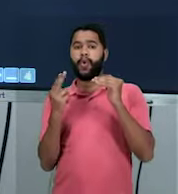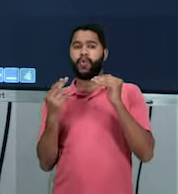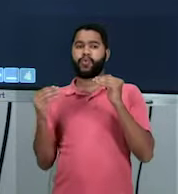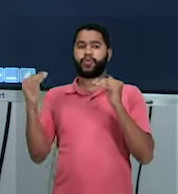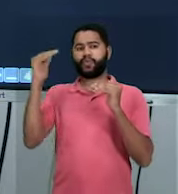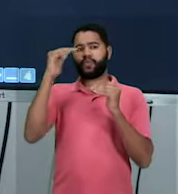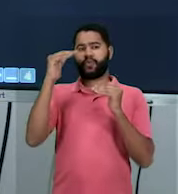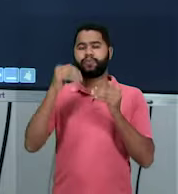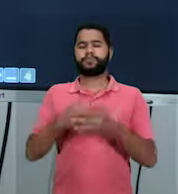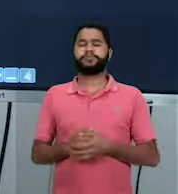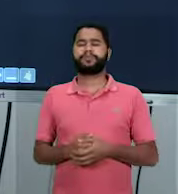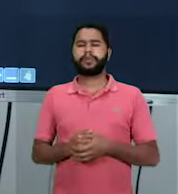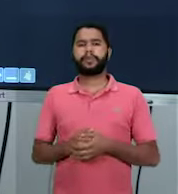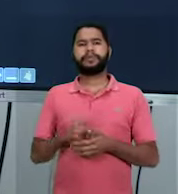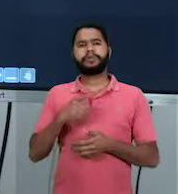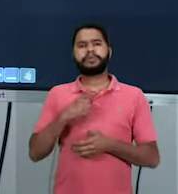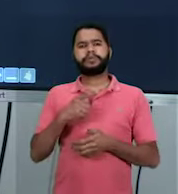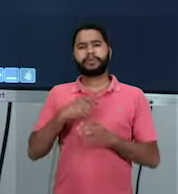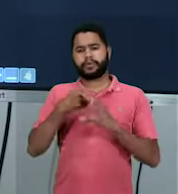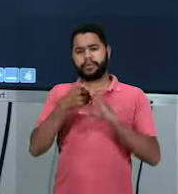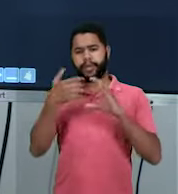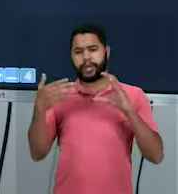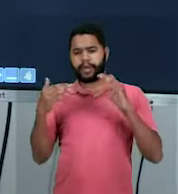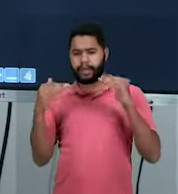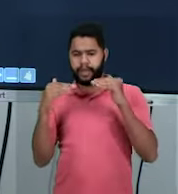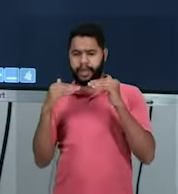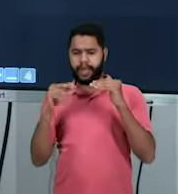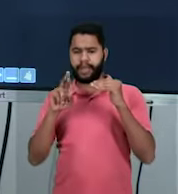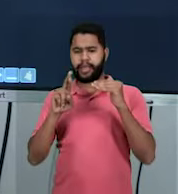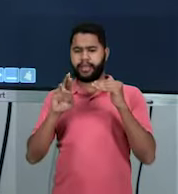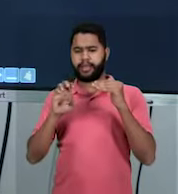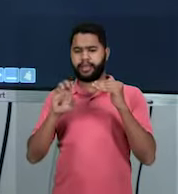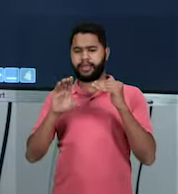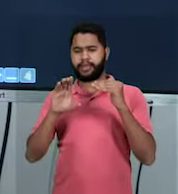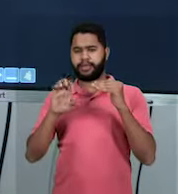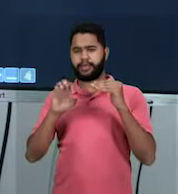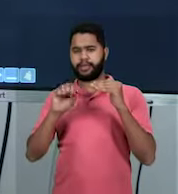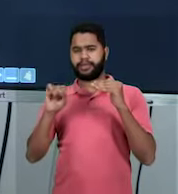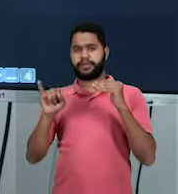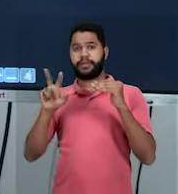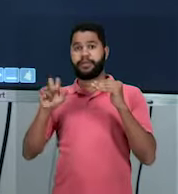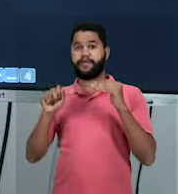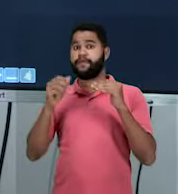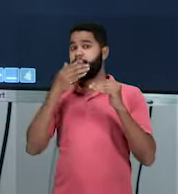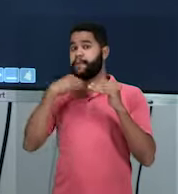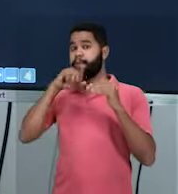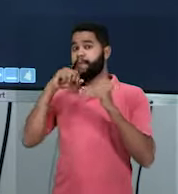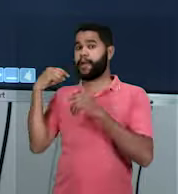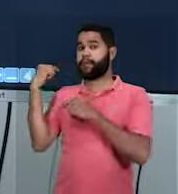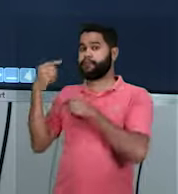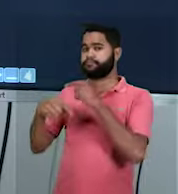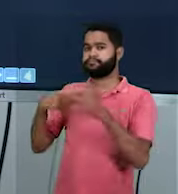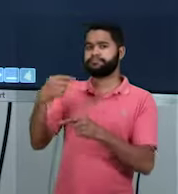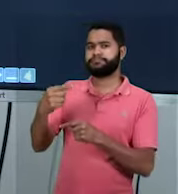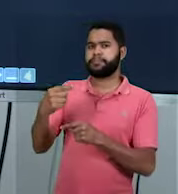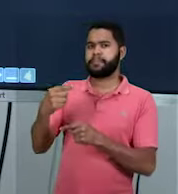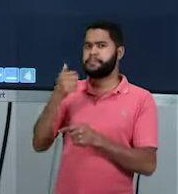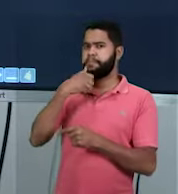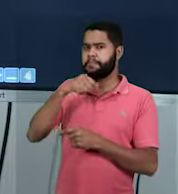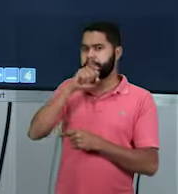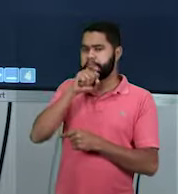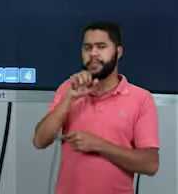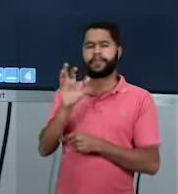dominante. Se eu tenho, então, uma característica recessiva, ela foi herdada do meu pai e não da minha